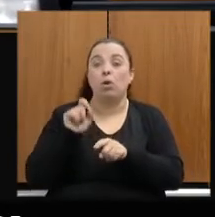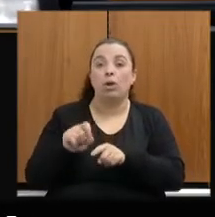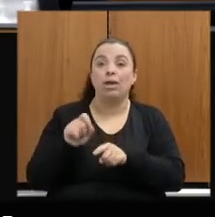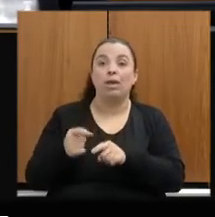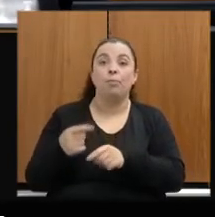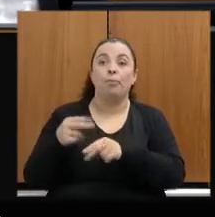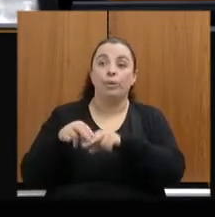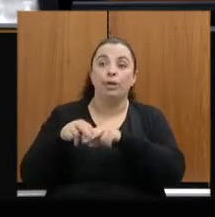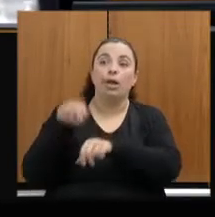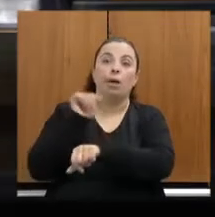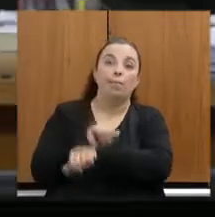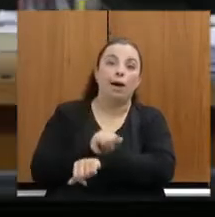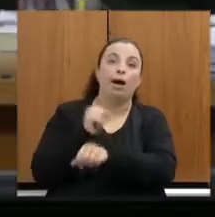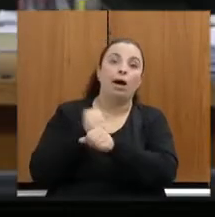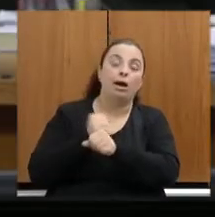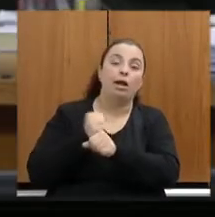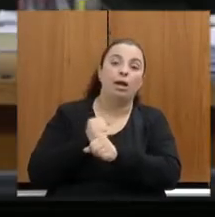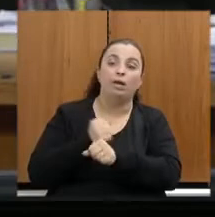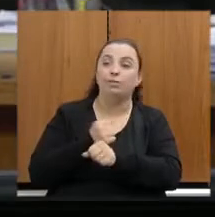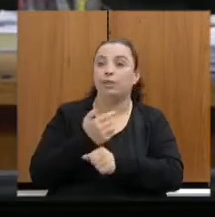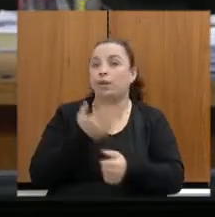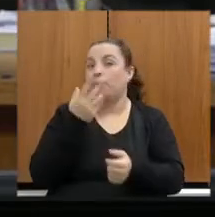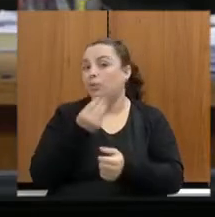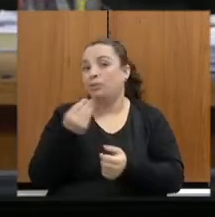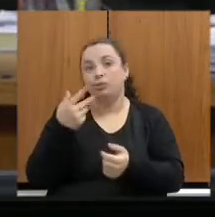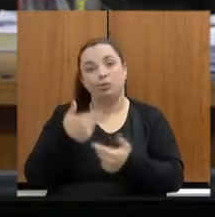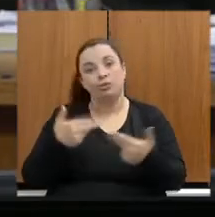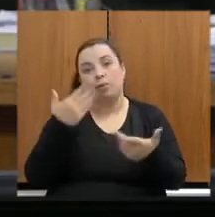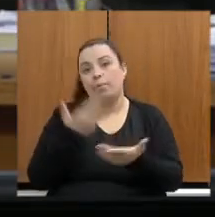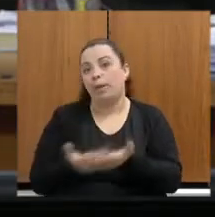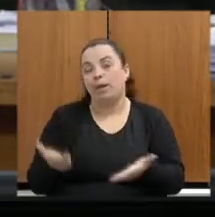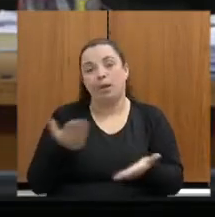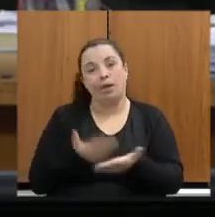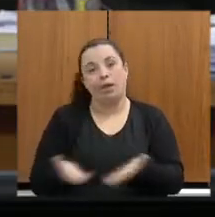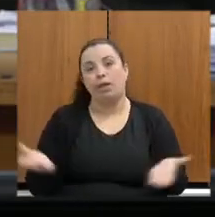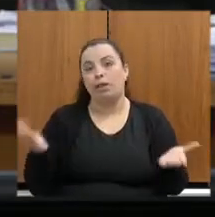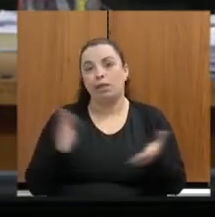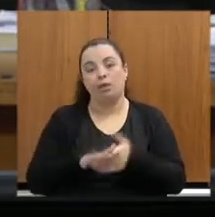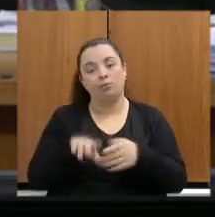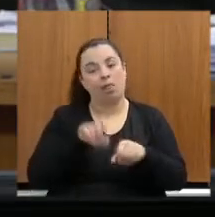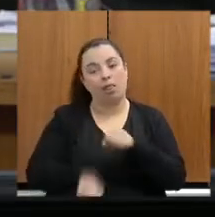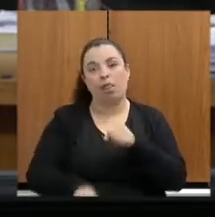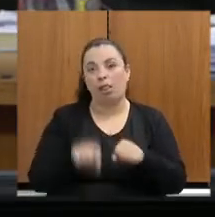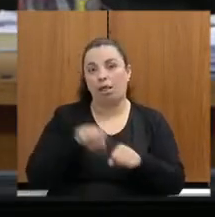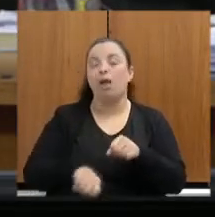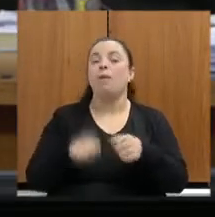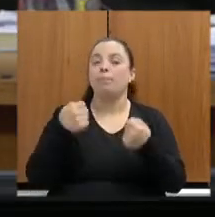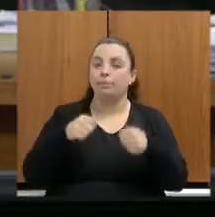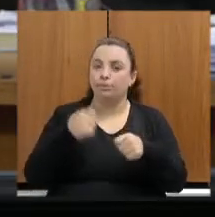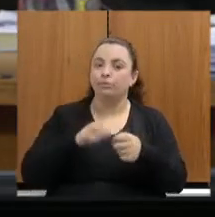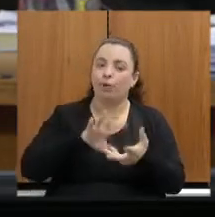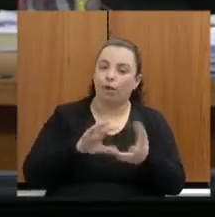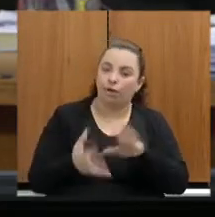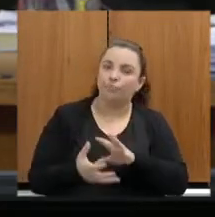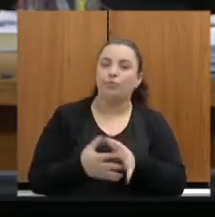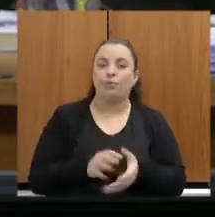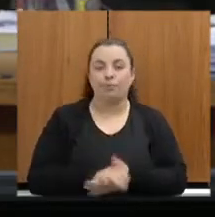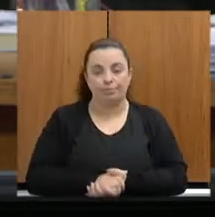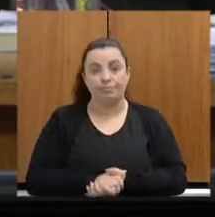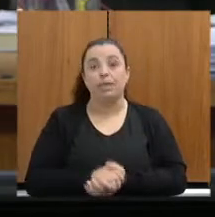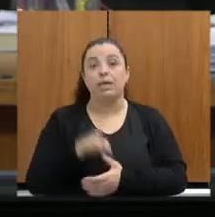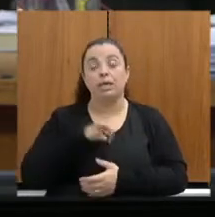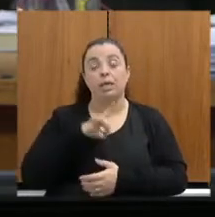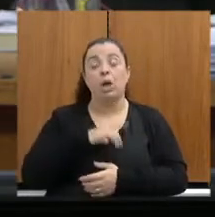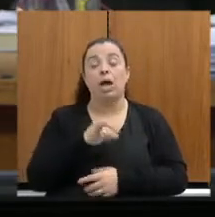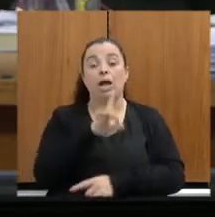perdida por causa é desse tempo parado então as obras estão sendo retomadas a direita nós temos